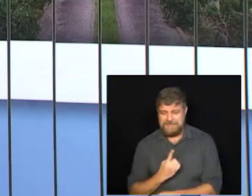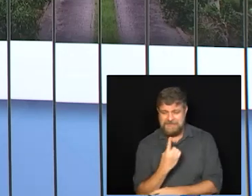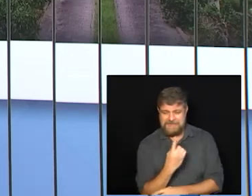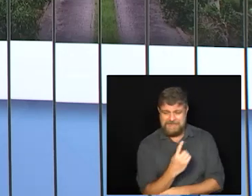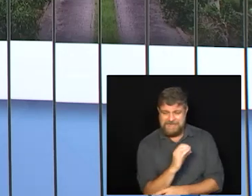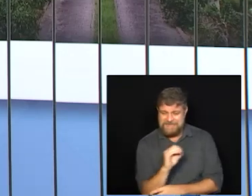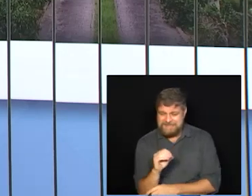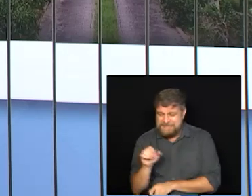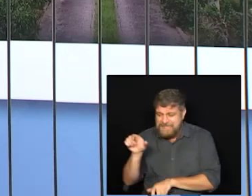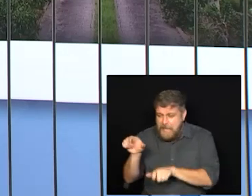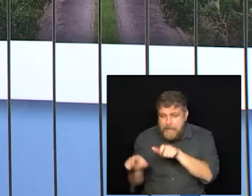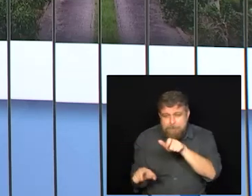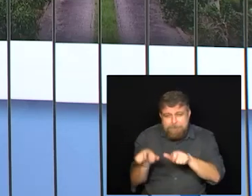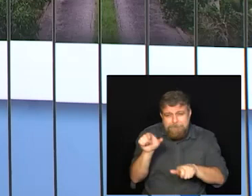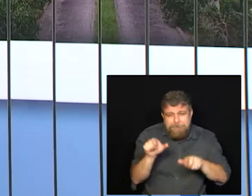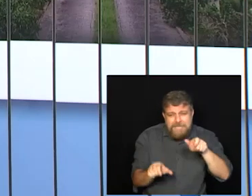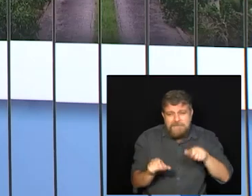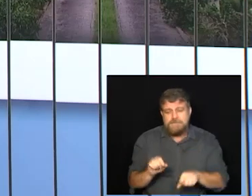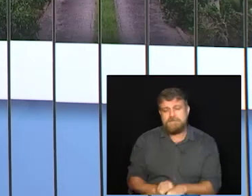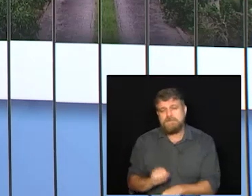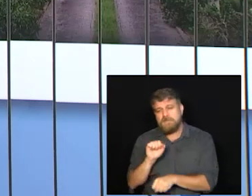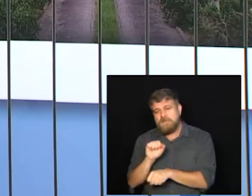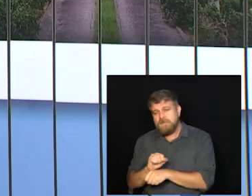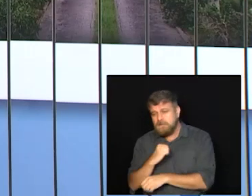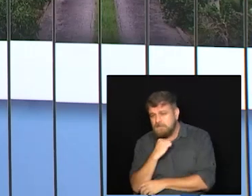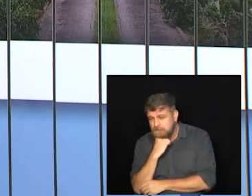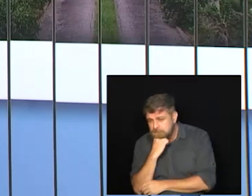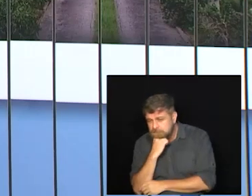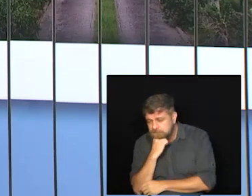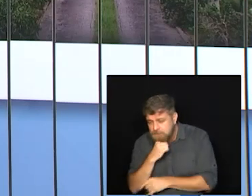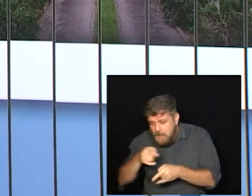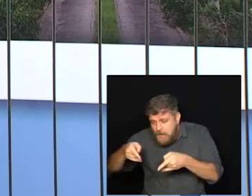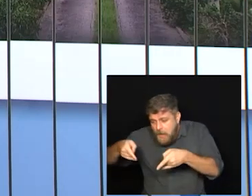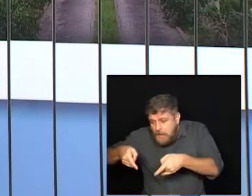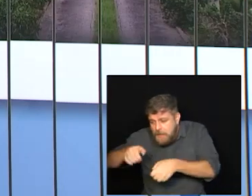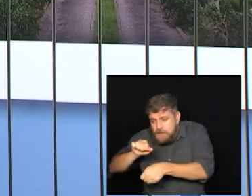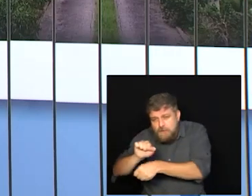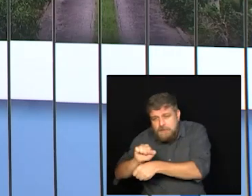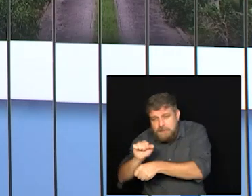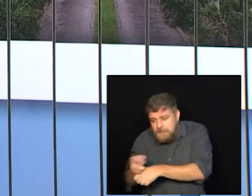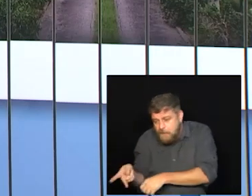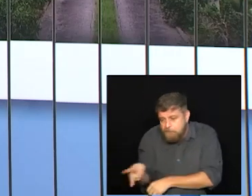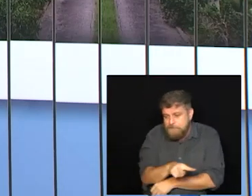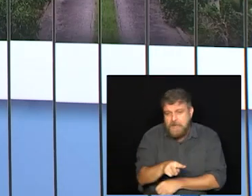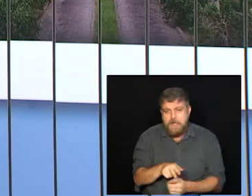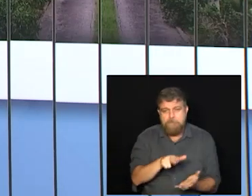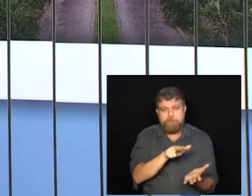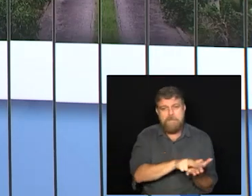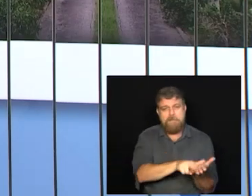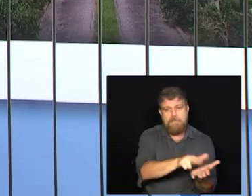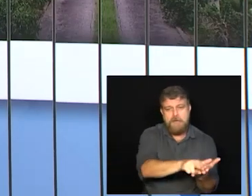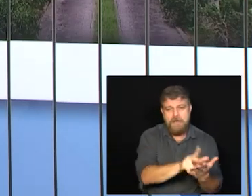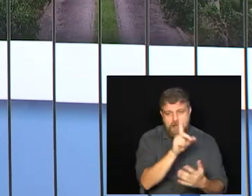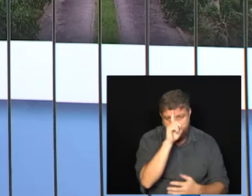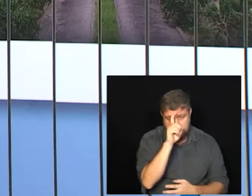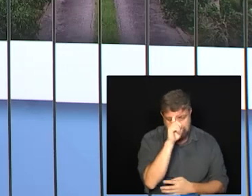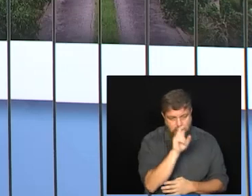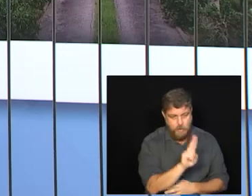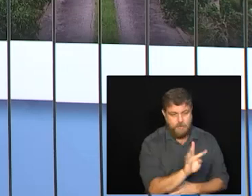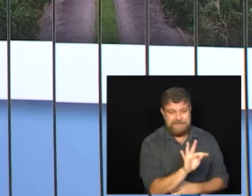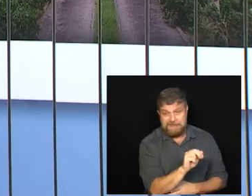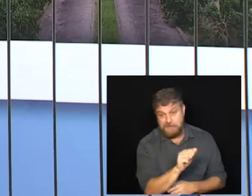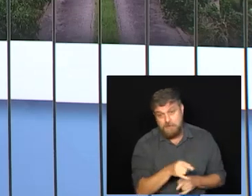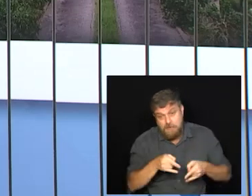100 pacientes estão no que eles chamam de leito de retaguarda, aguardando uma vaga na UTI ou